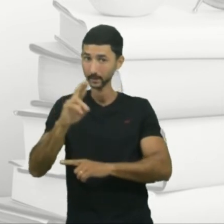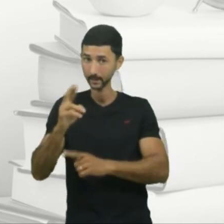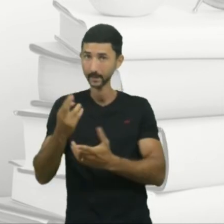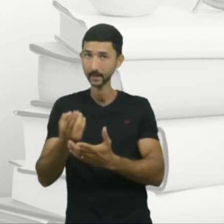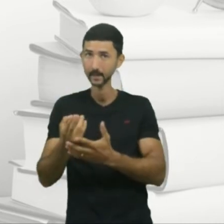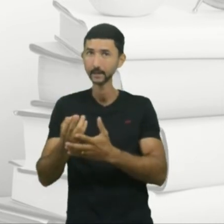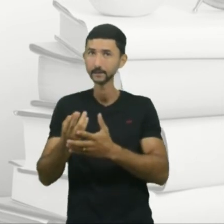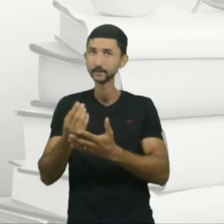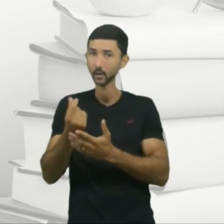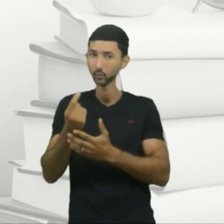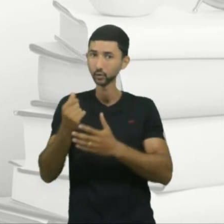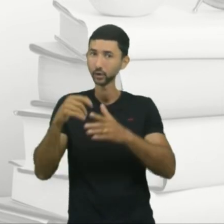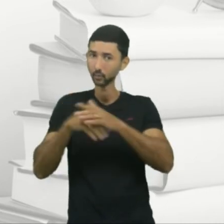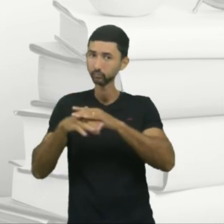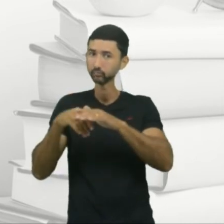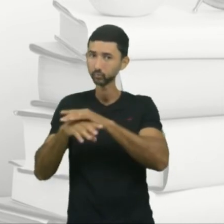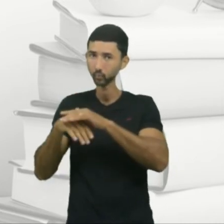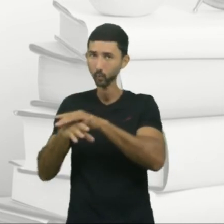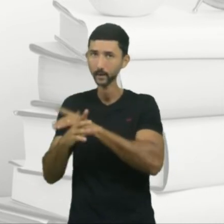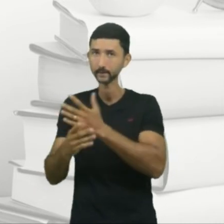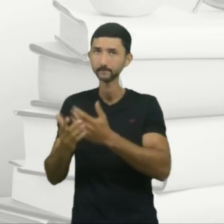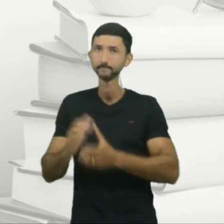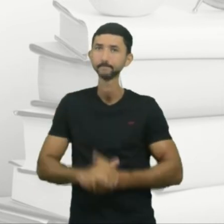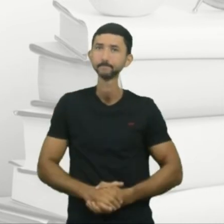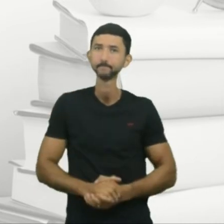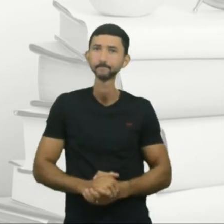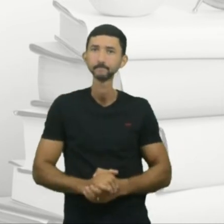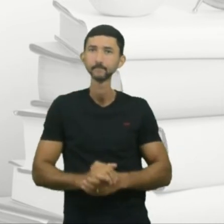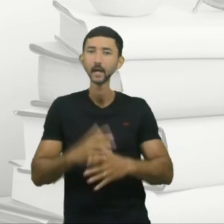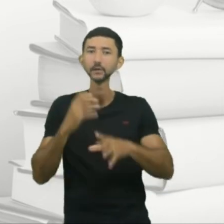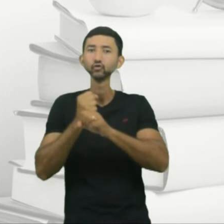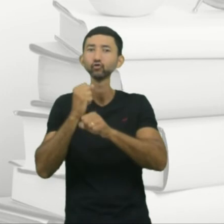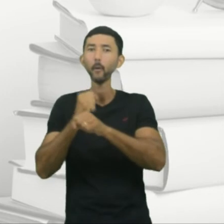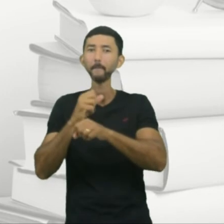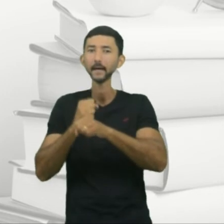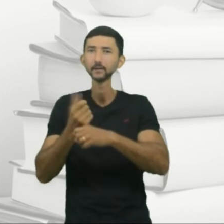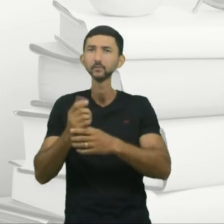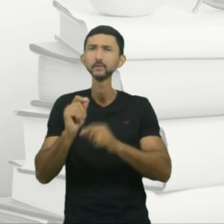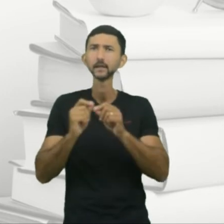R$250, que é o valor guardado mensalmente, equivale a quanto?